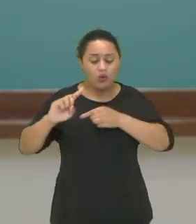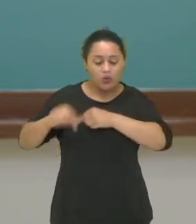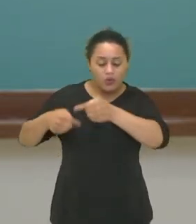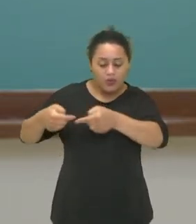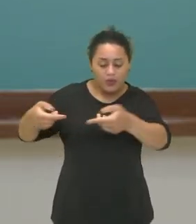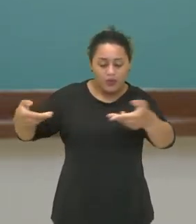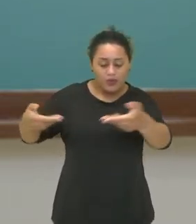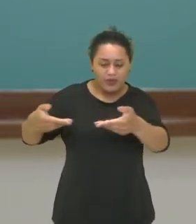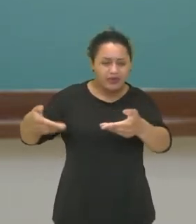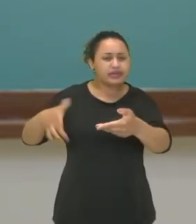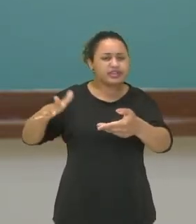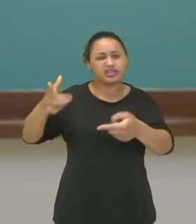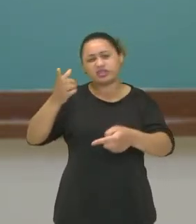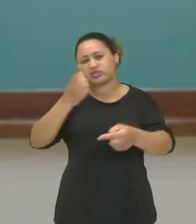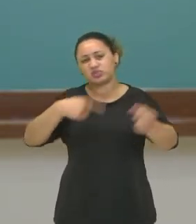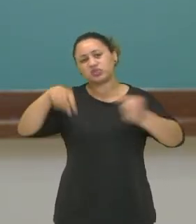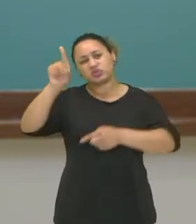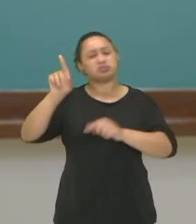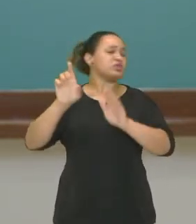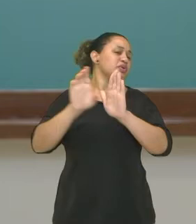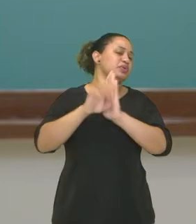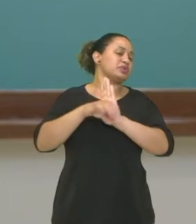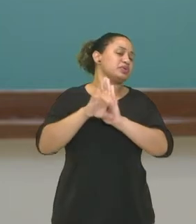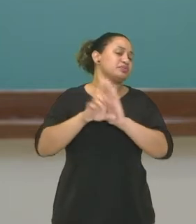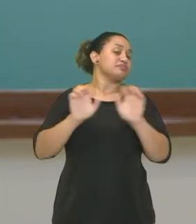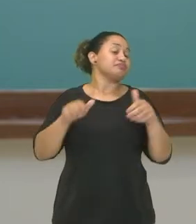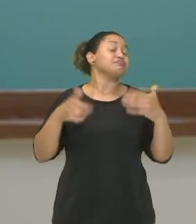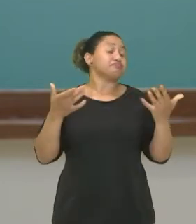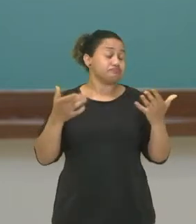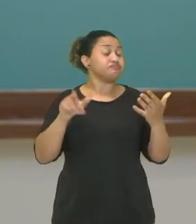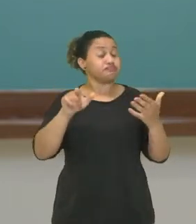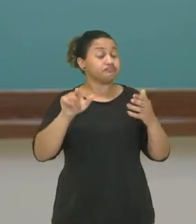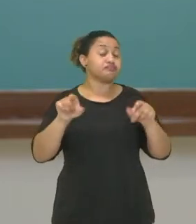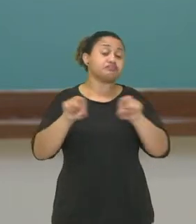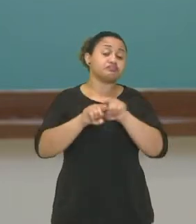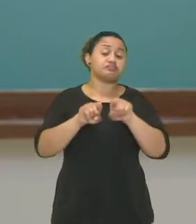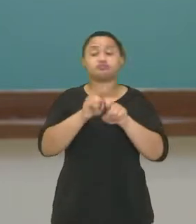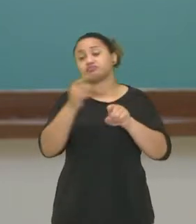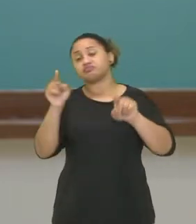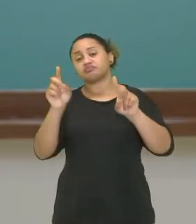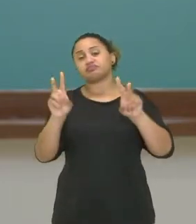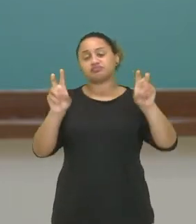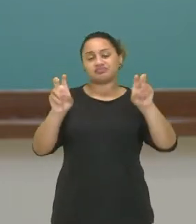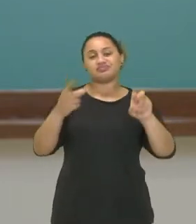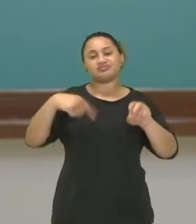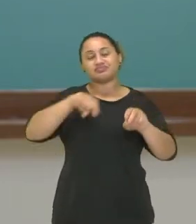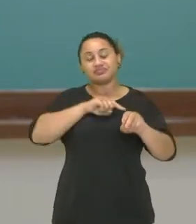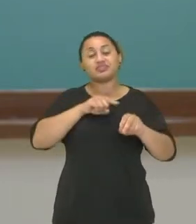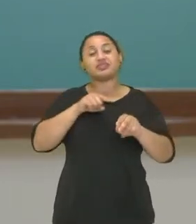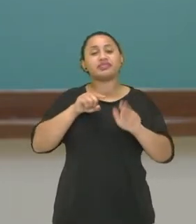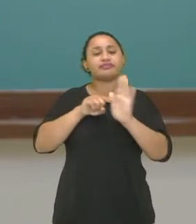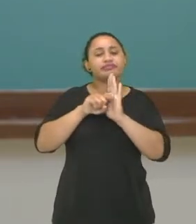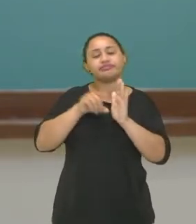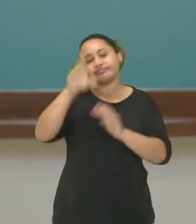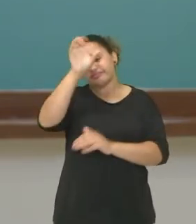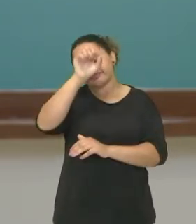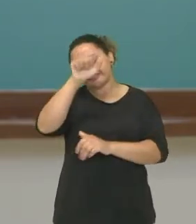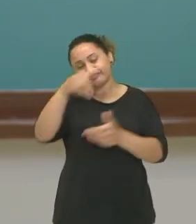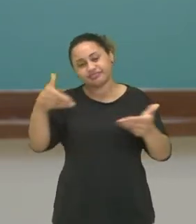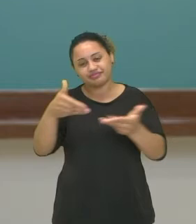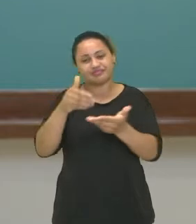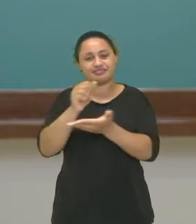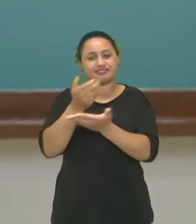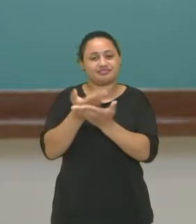já superou a modernidade? Esse e outros temas nós vamos investigar nesta